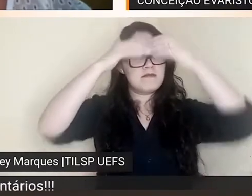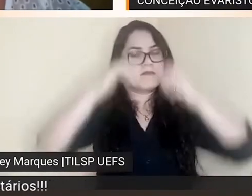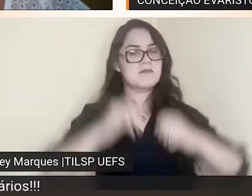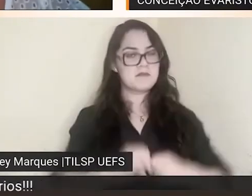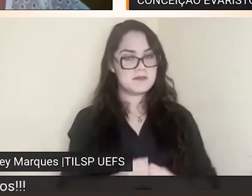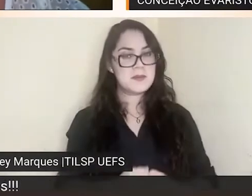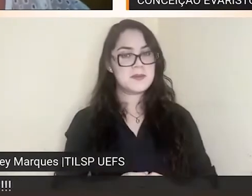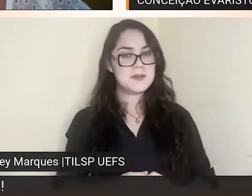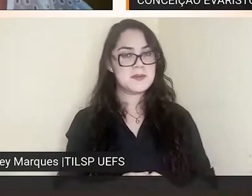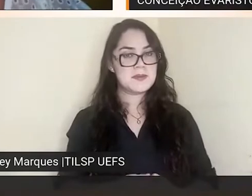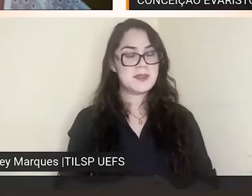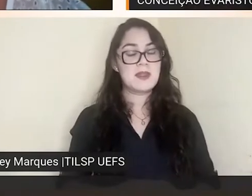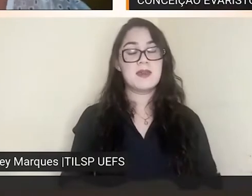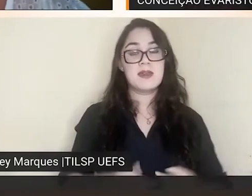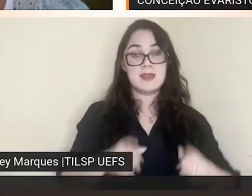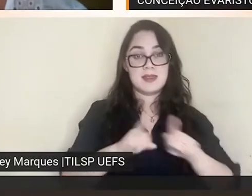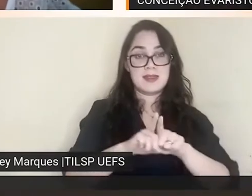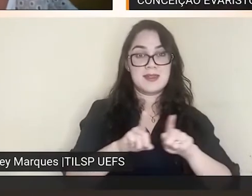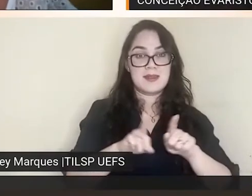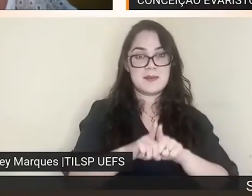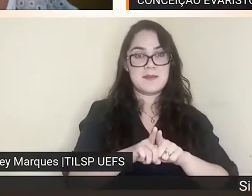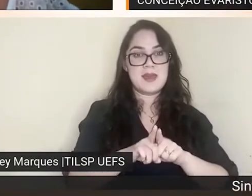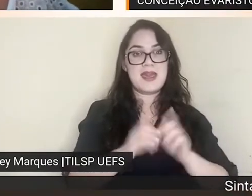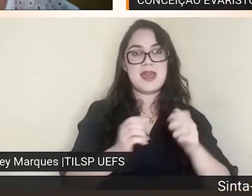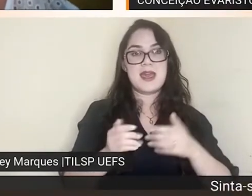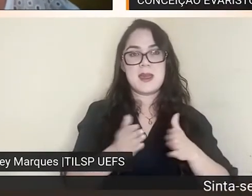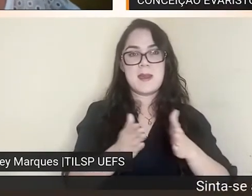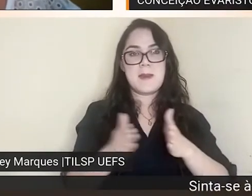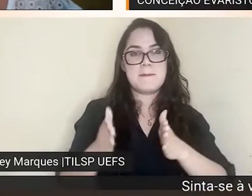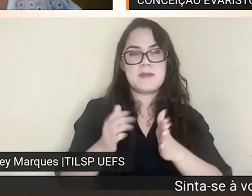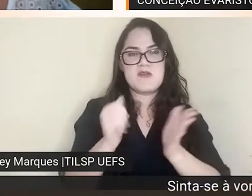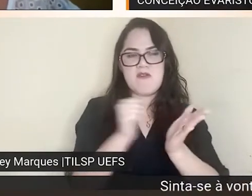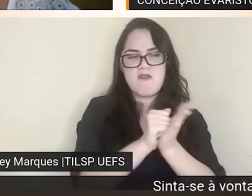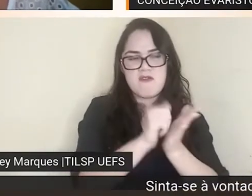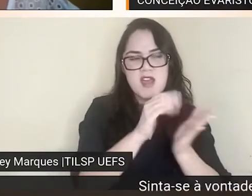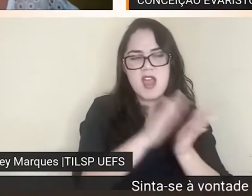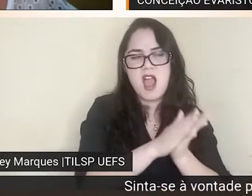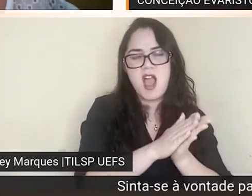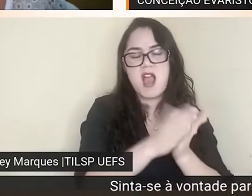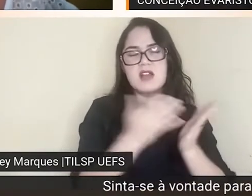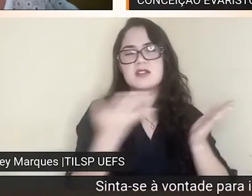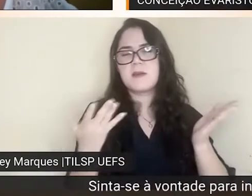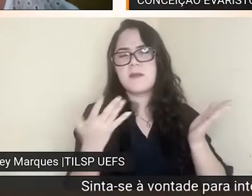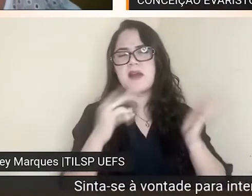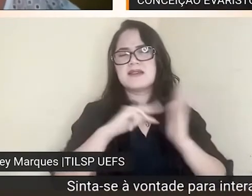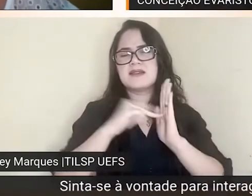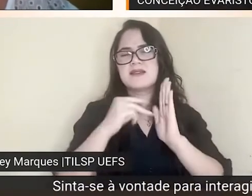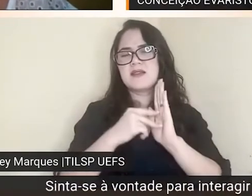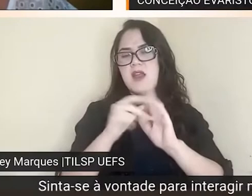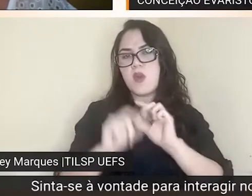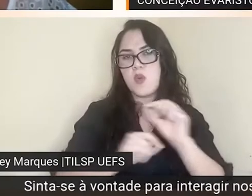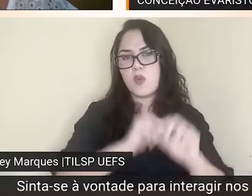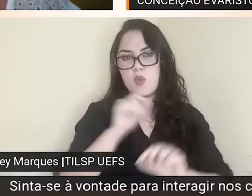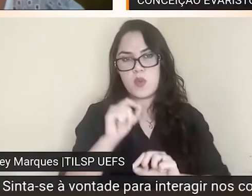também, quando eu digo um caminho de vingança, no sentido de